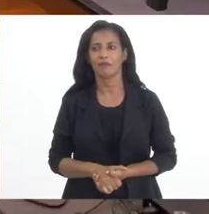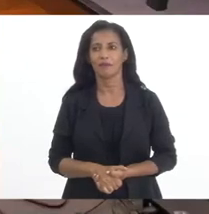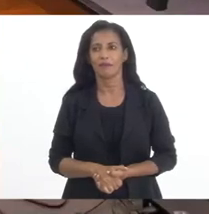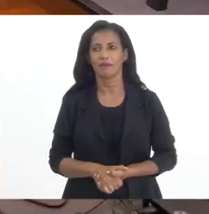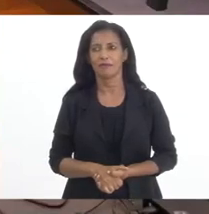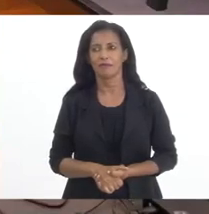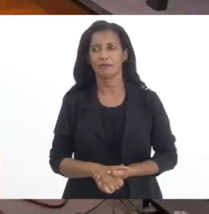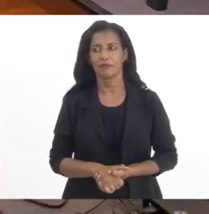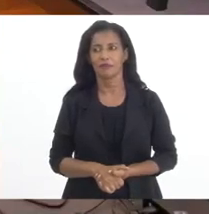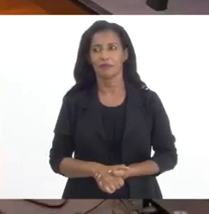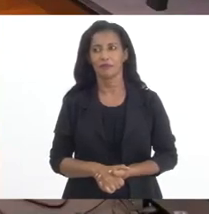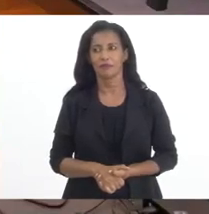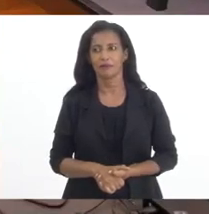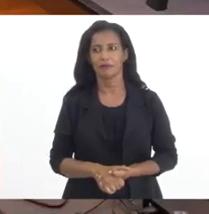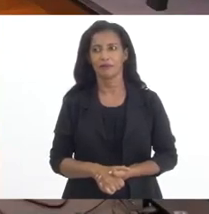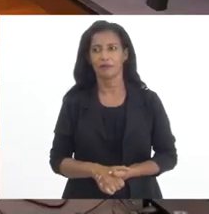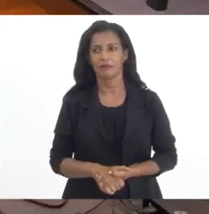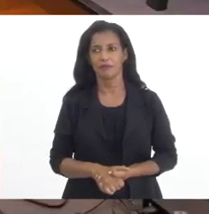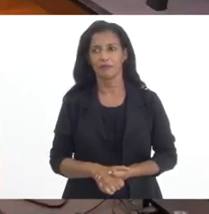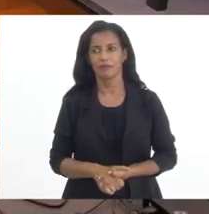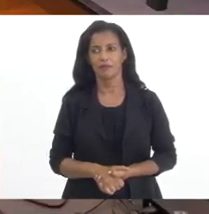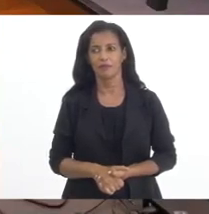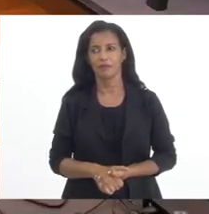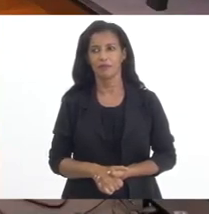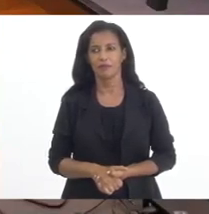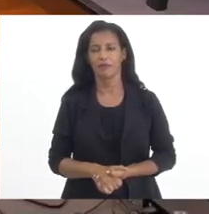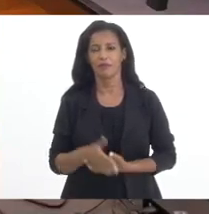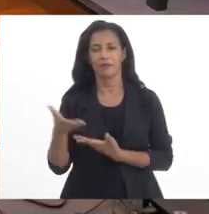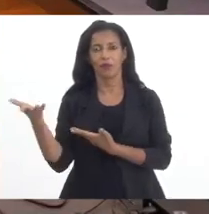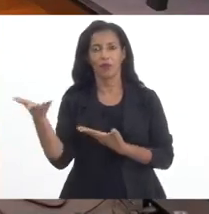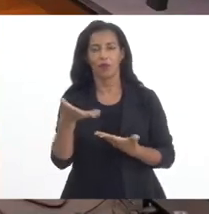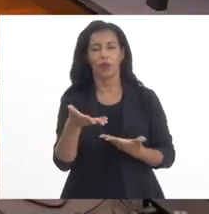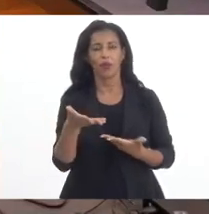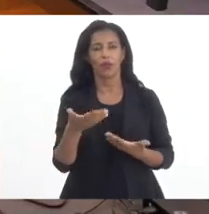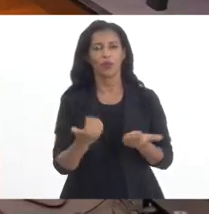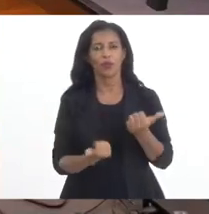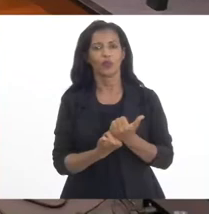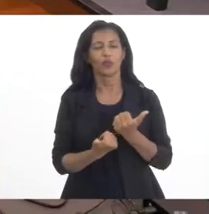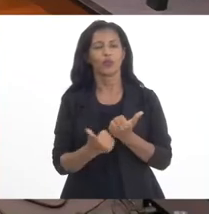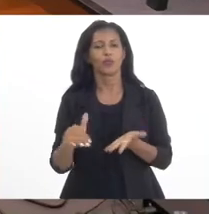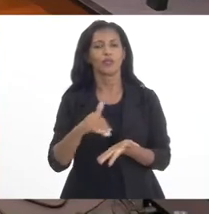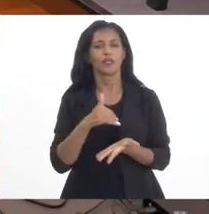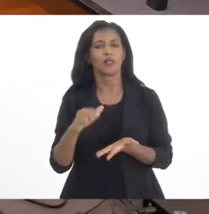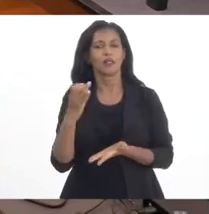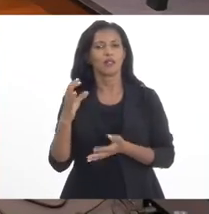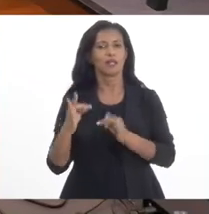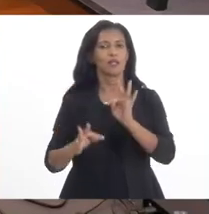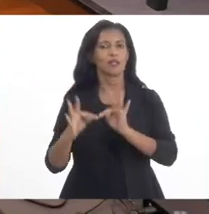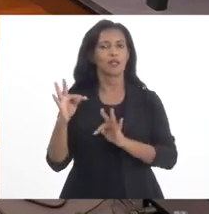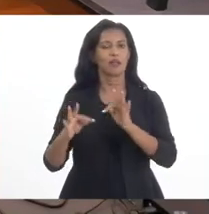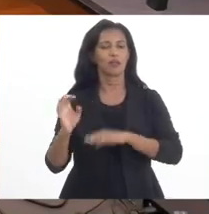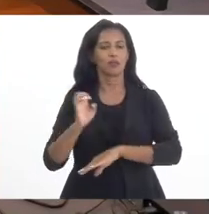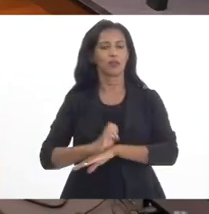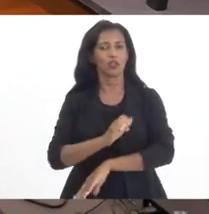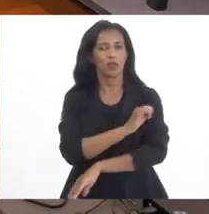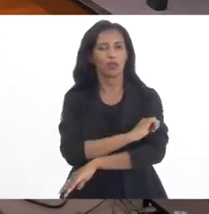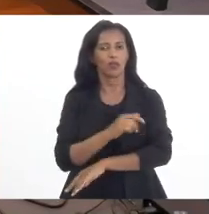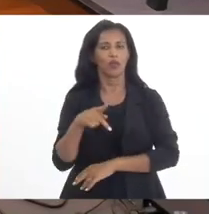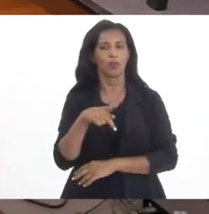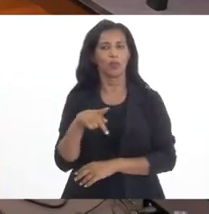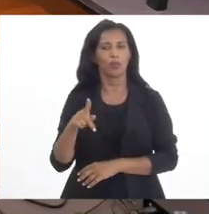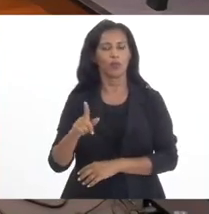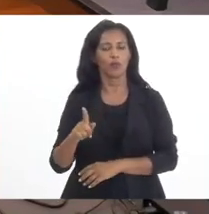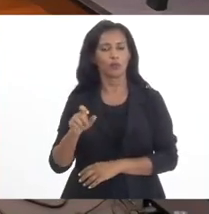Obrigado, deputado Noel. Eu passo a palavra agora para o subsecretário de Ciência e Tecnologia do Estado do Rio de Janeiro, o professor Sérgio